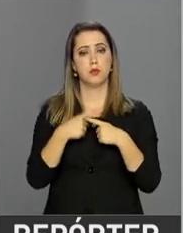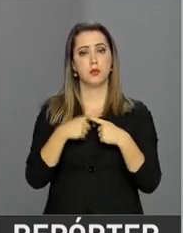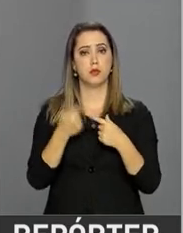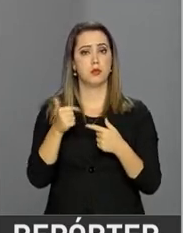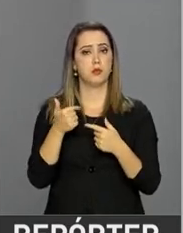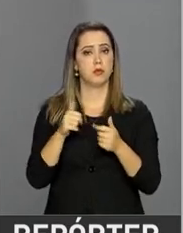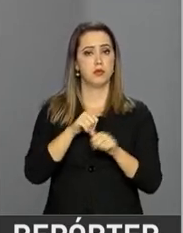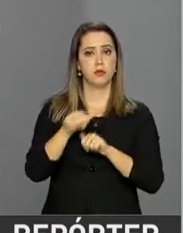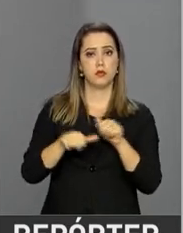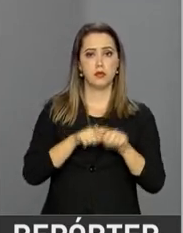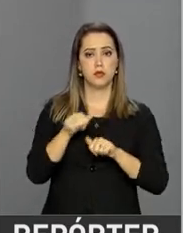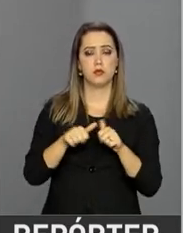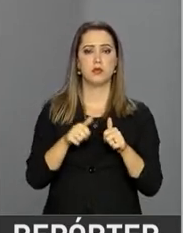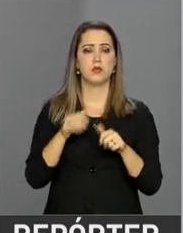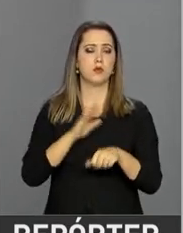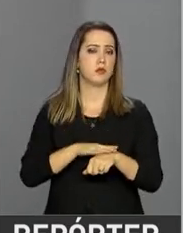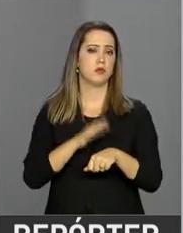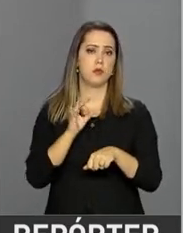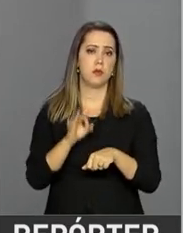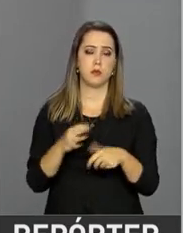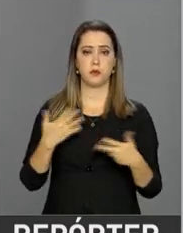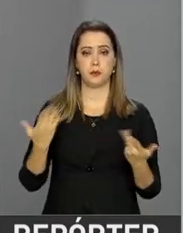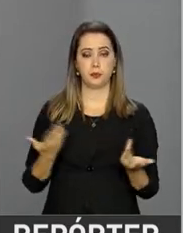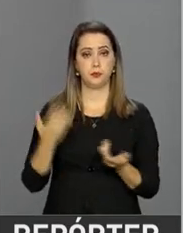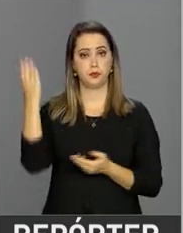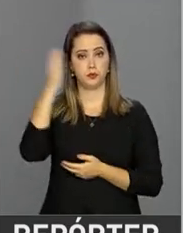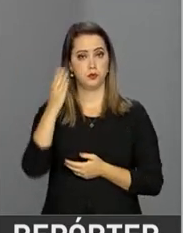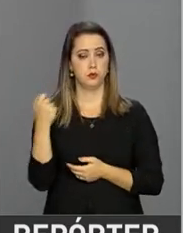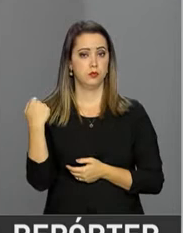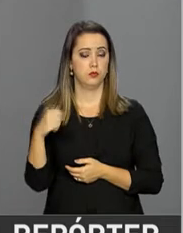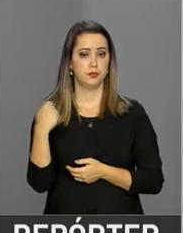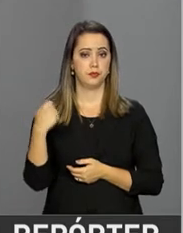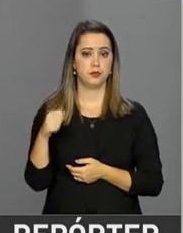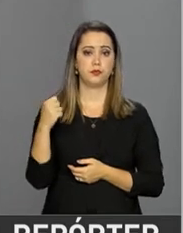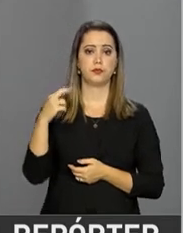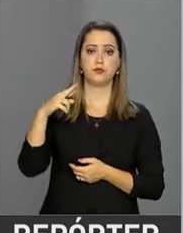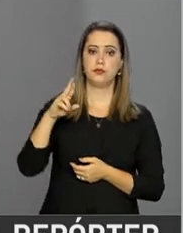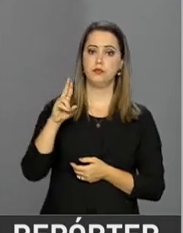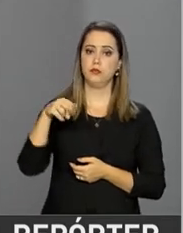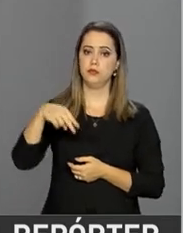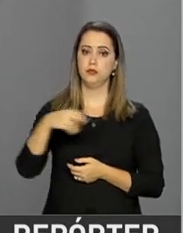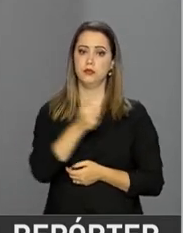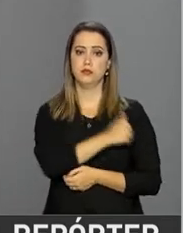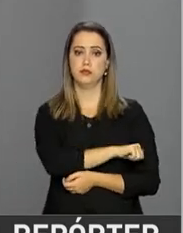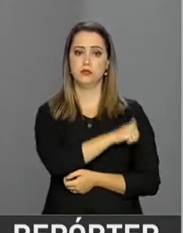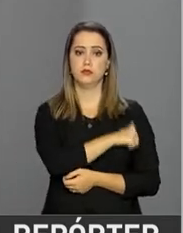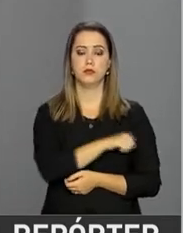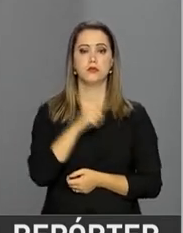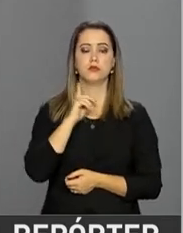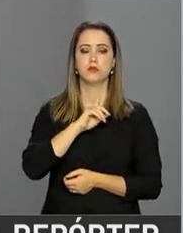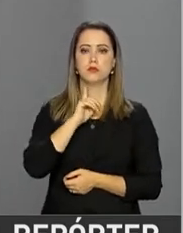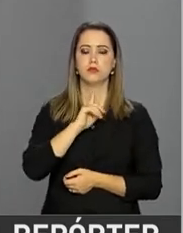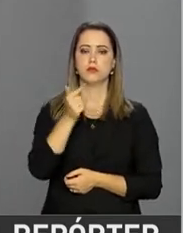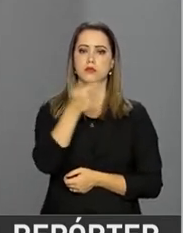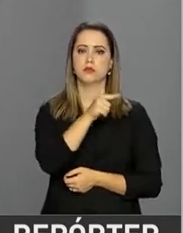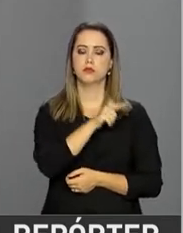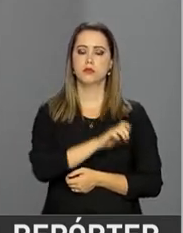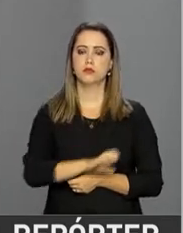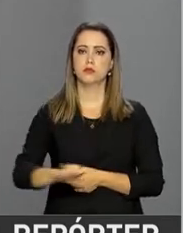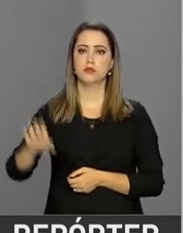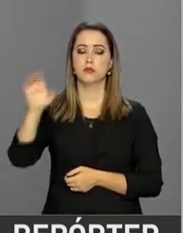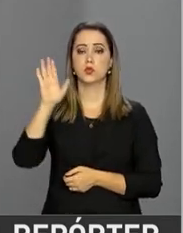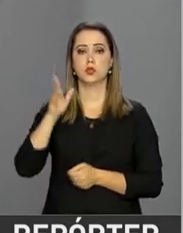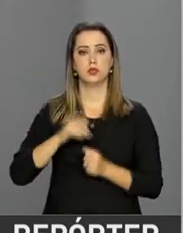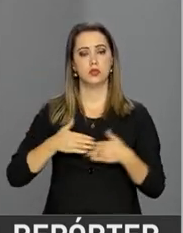fizeram a reforma a tempo. No Brasil, o Rio Grande do Sul, o Rio Grande do Norte, o Rio de Janeiro, Minas Gerais e outros estados